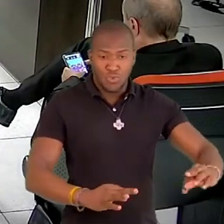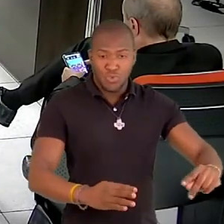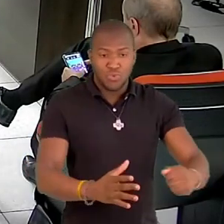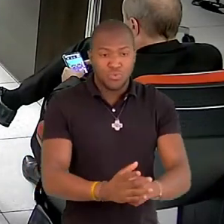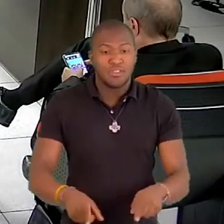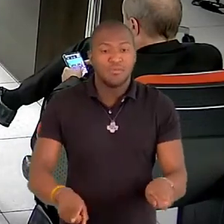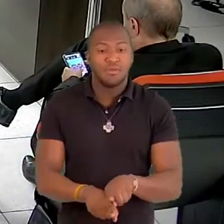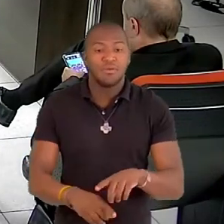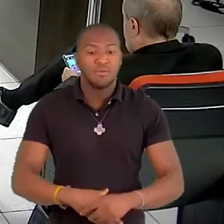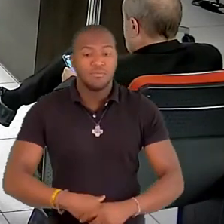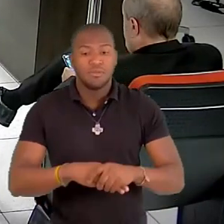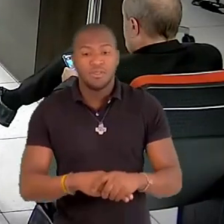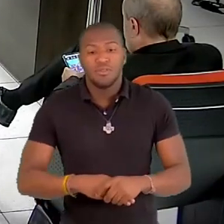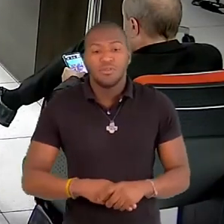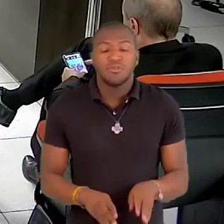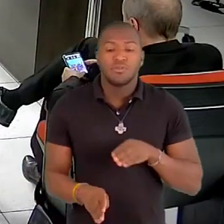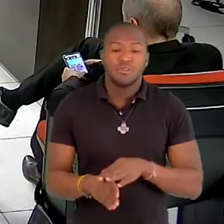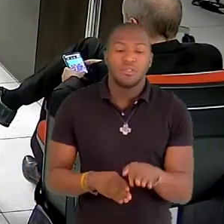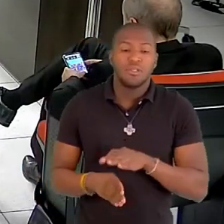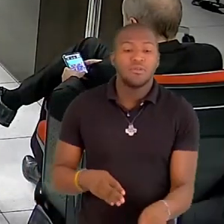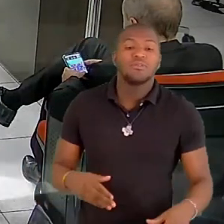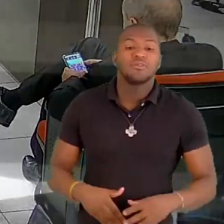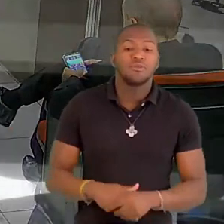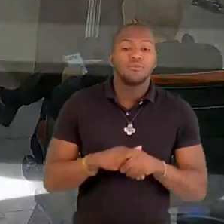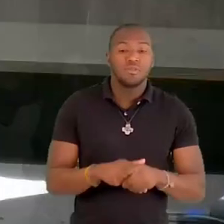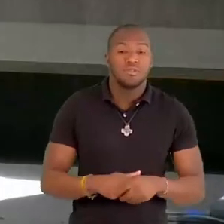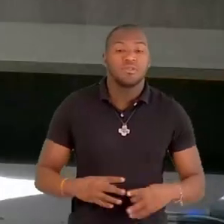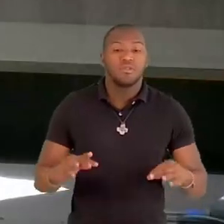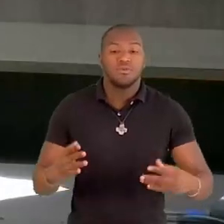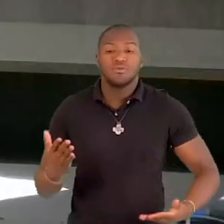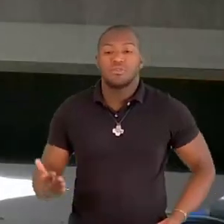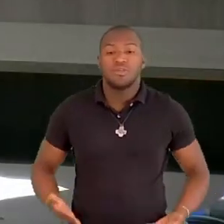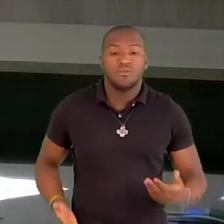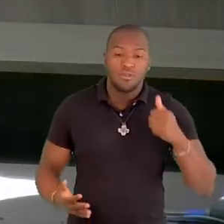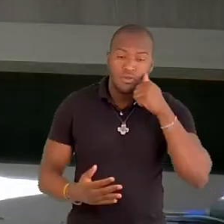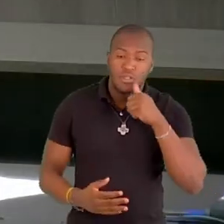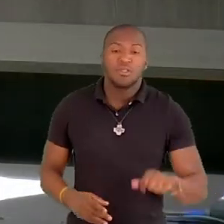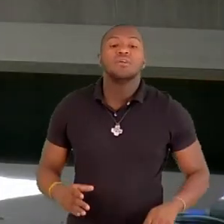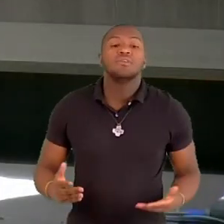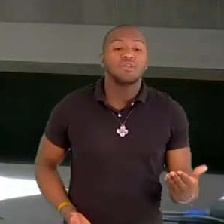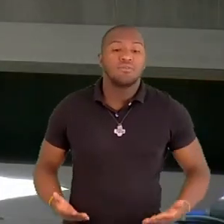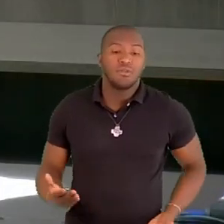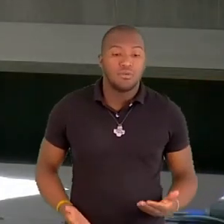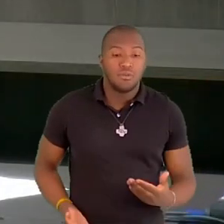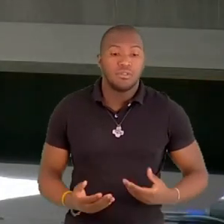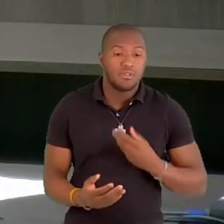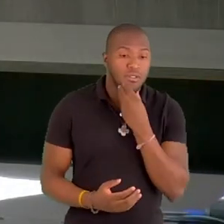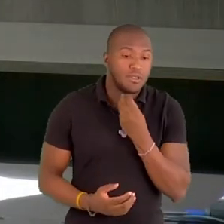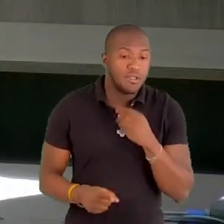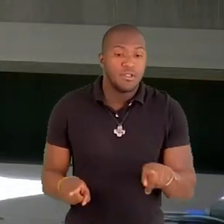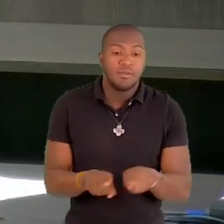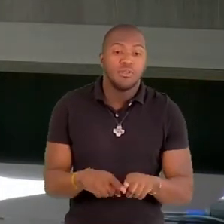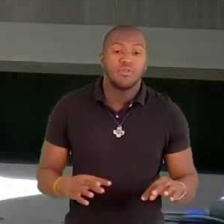Excelência, cumprimento os senhores conselheiros, cumprimento a todas as servidoras, servidores, assessoras, assessores, toda a nossa